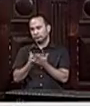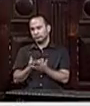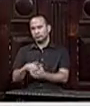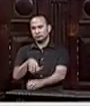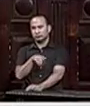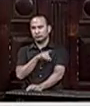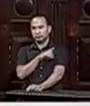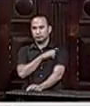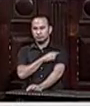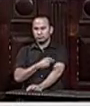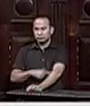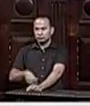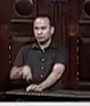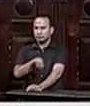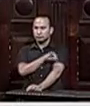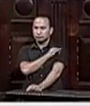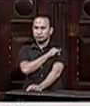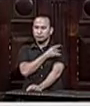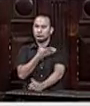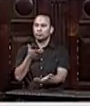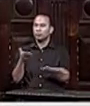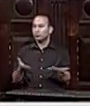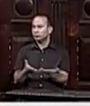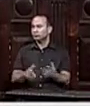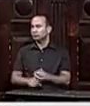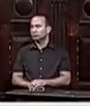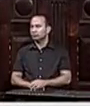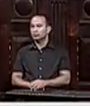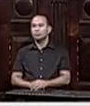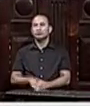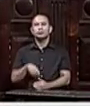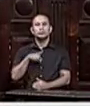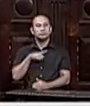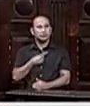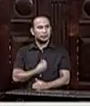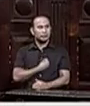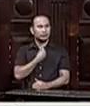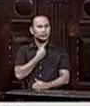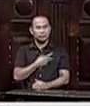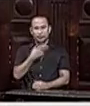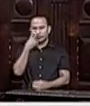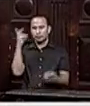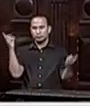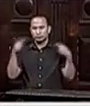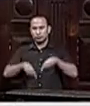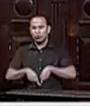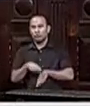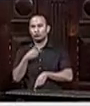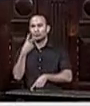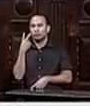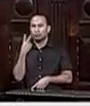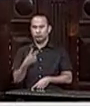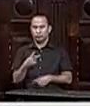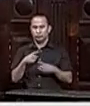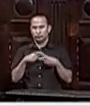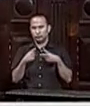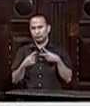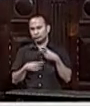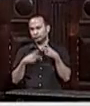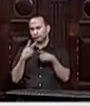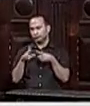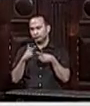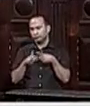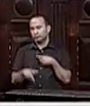de Janeiro, e hoje se veem confrontados a pelo menos dois grandes problemas. Primeiro,